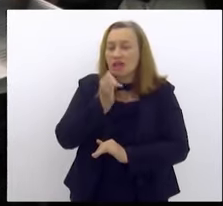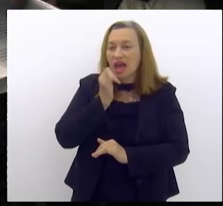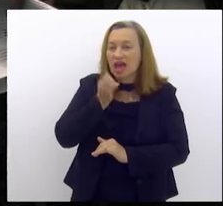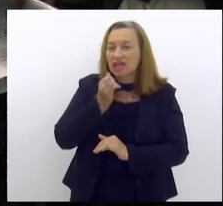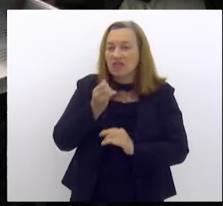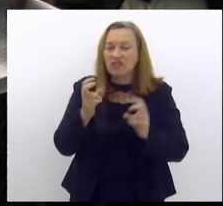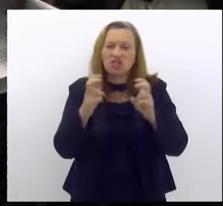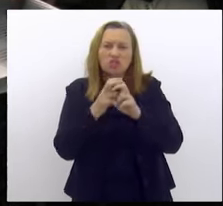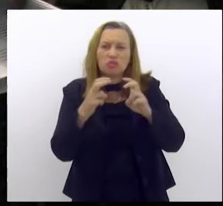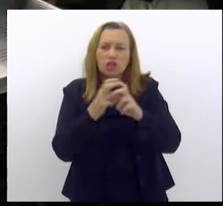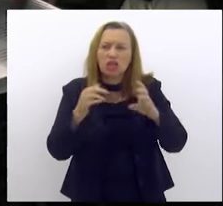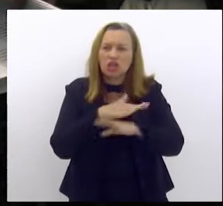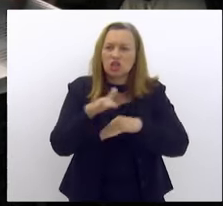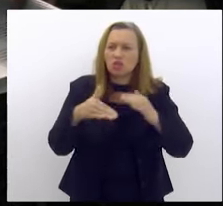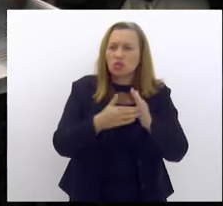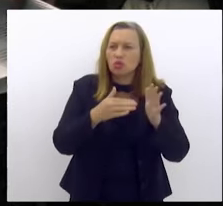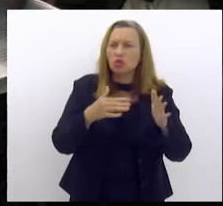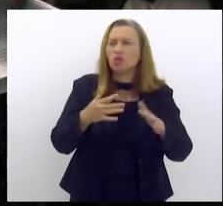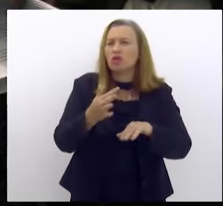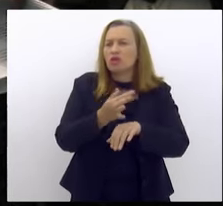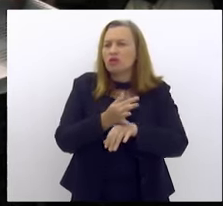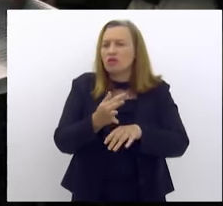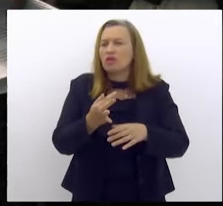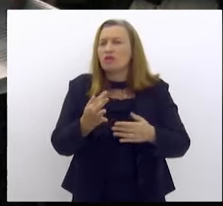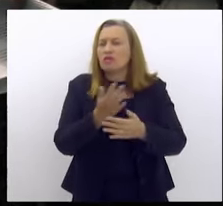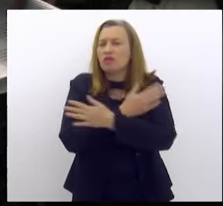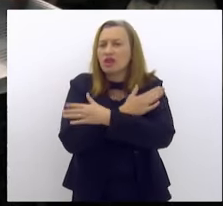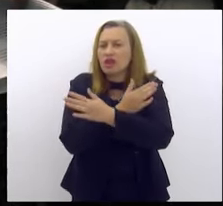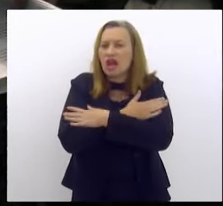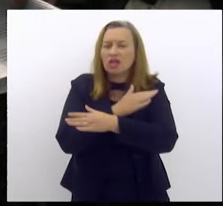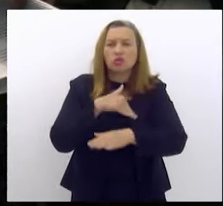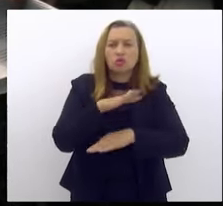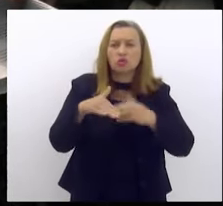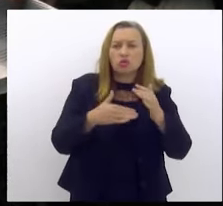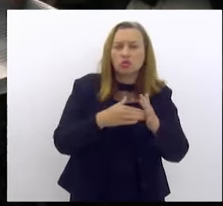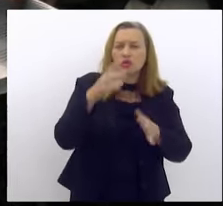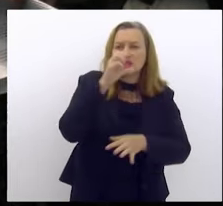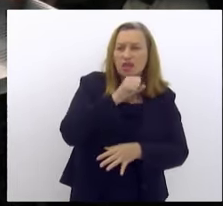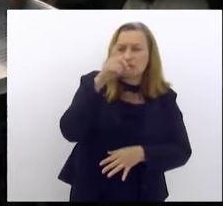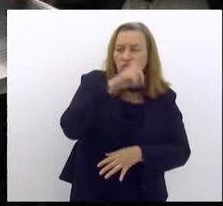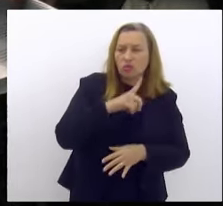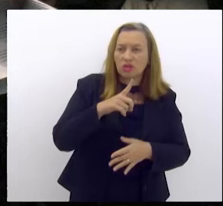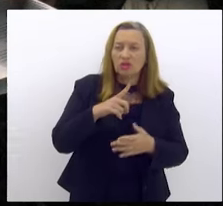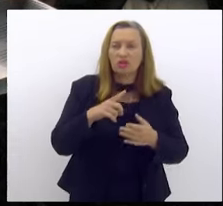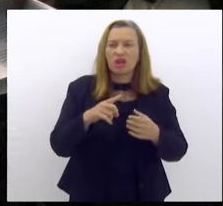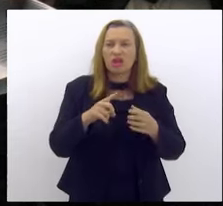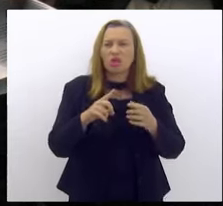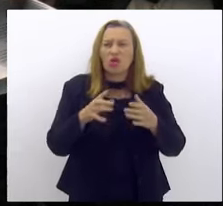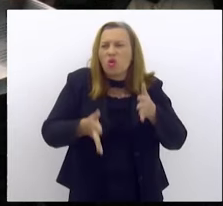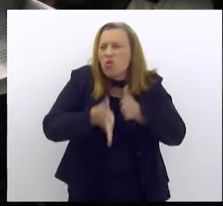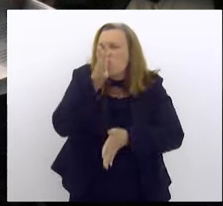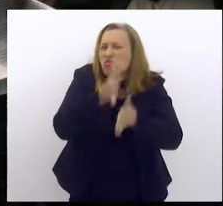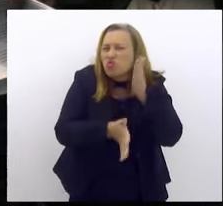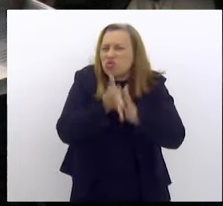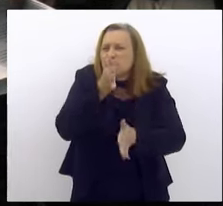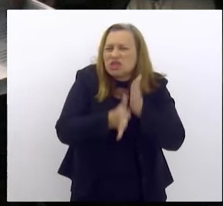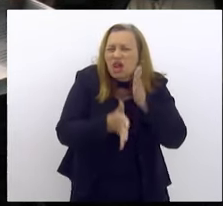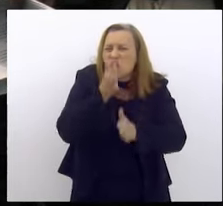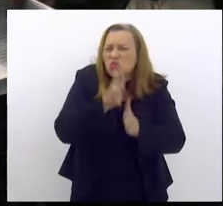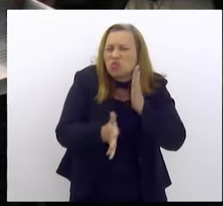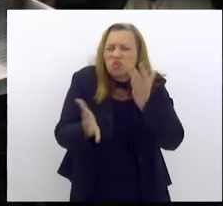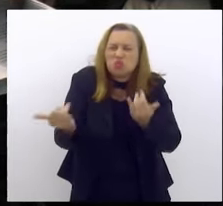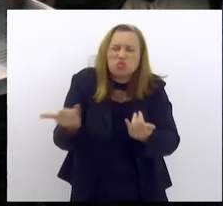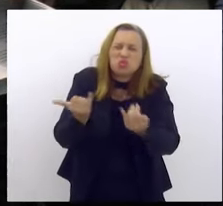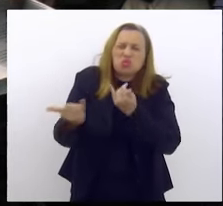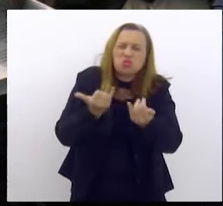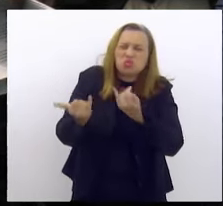intriga durante todo o feriado, durante todo o final de semana. Fizeram um alarido em torno de algo que